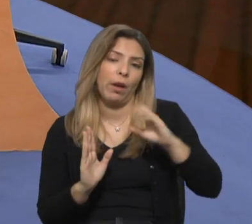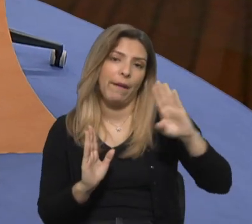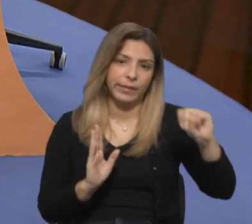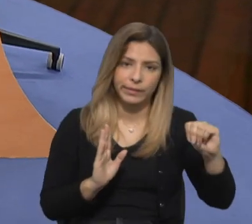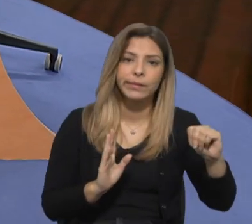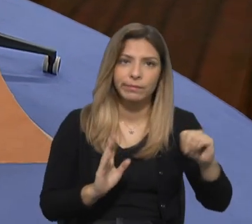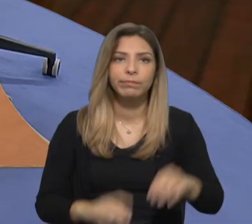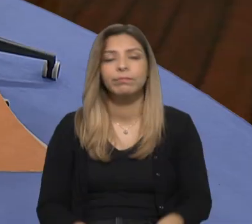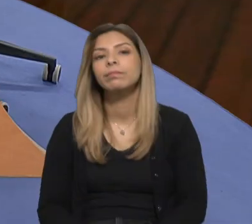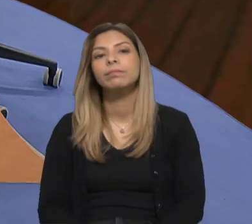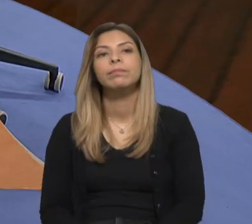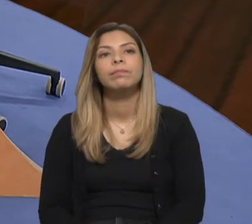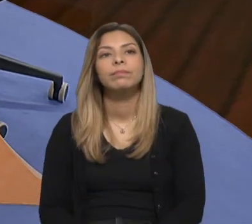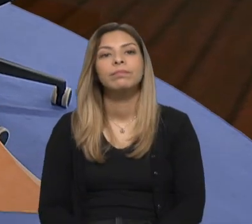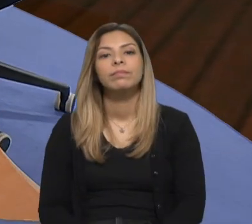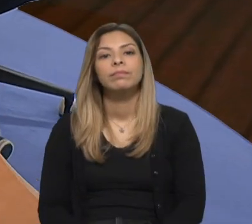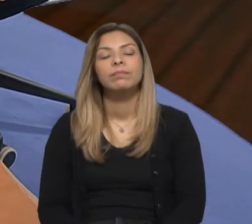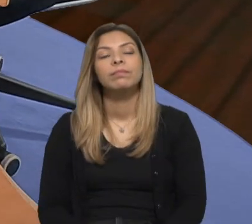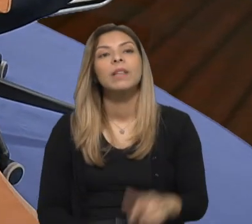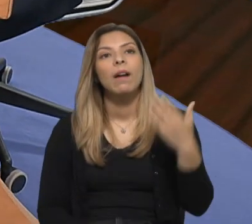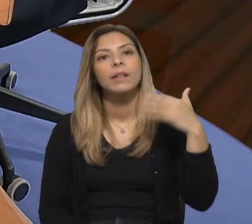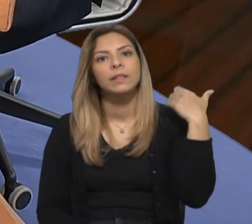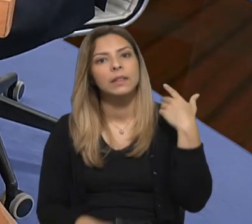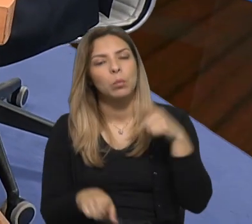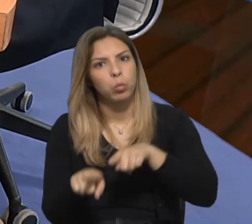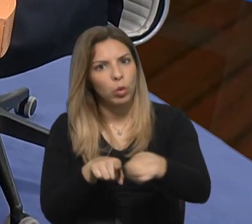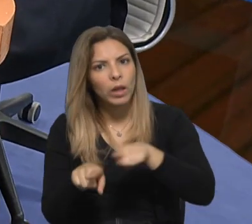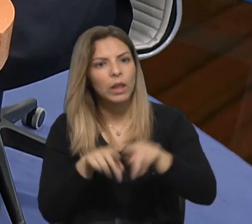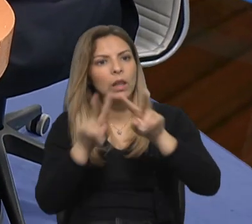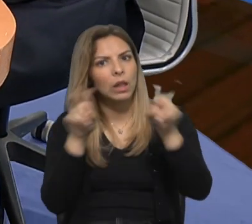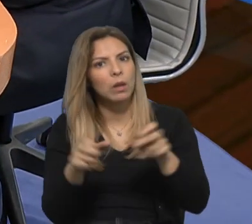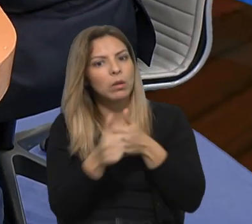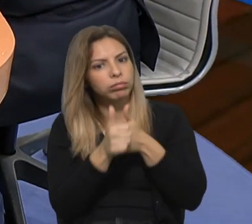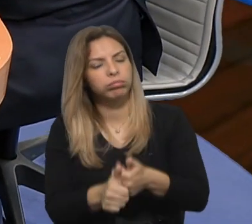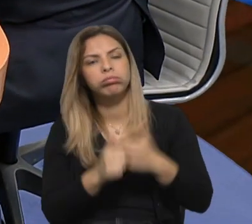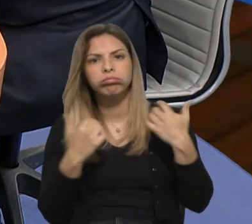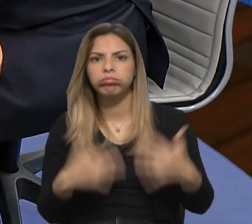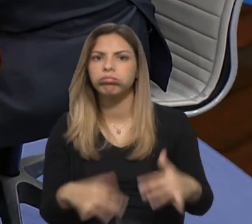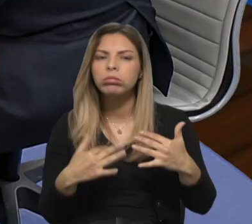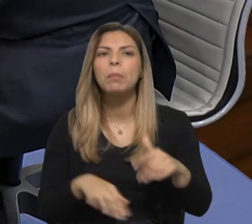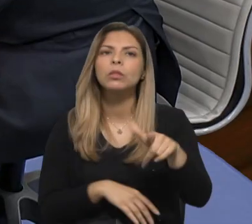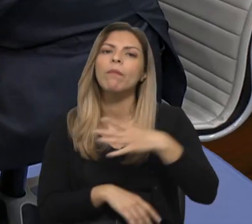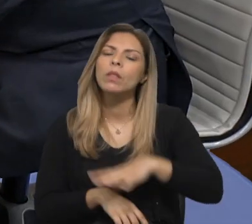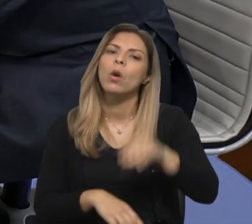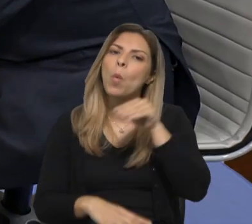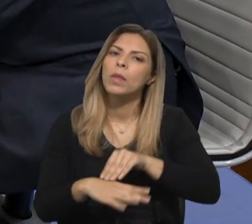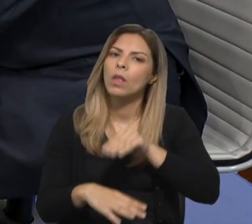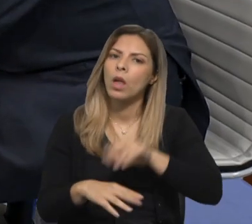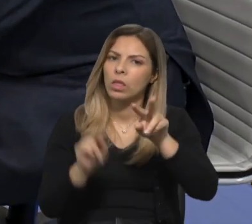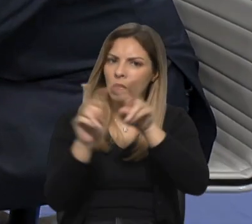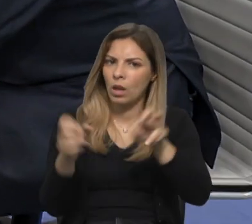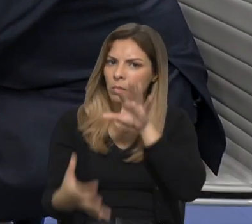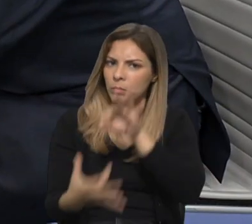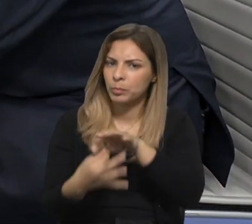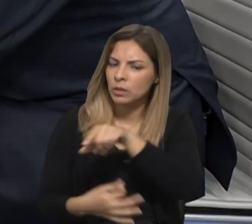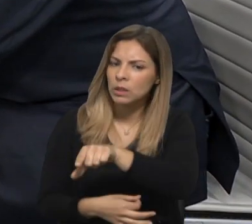De facto, um tema da conquista da liberdade que tanto persegue este pontificado. Gostava ainda que comentasse uma outra temática, nomeadamente aquele que se